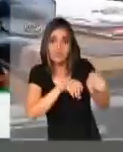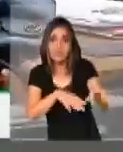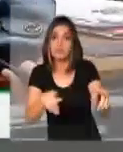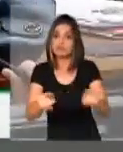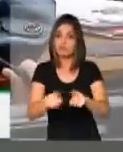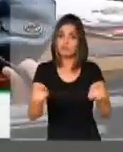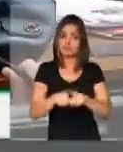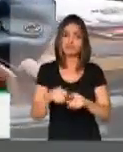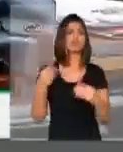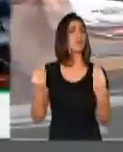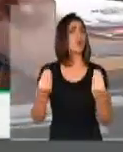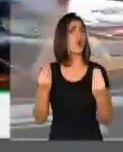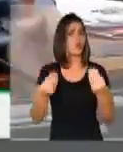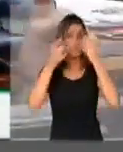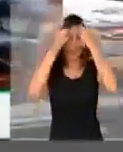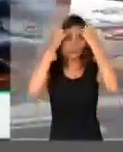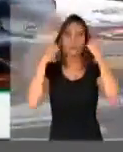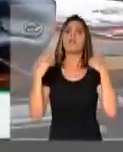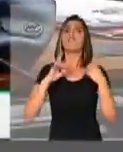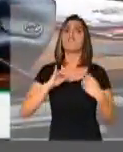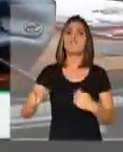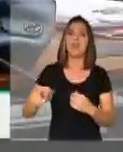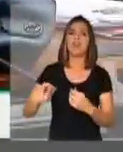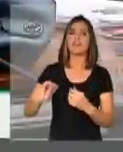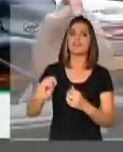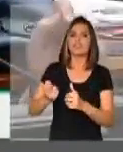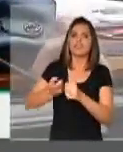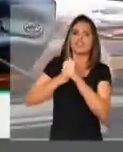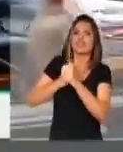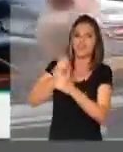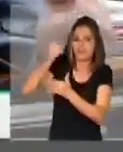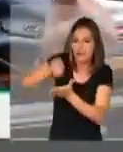não podemos pensar em corrigir distorções salariais.